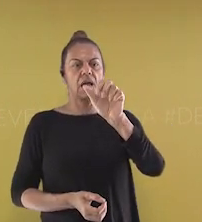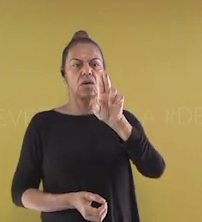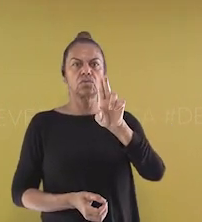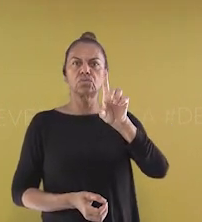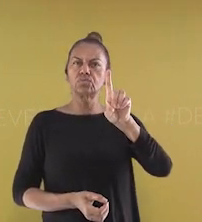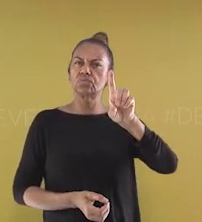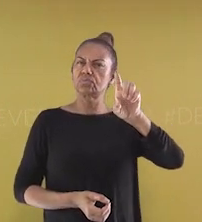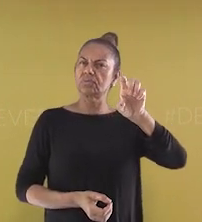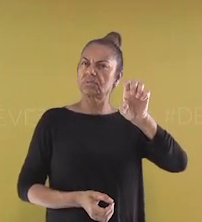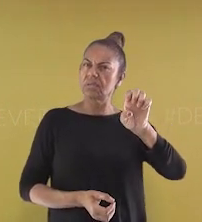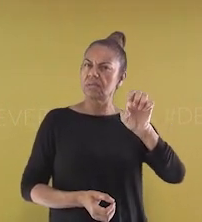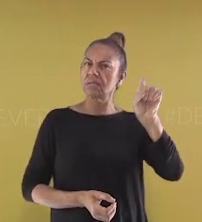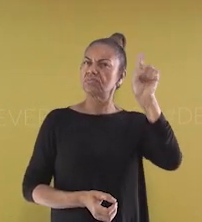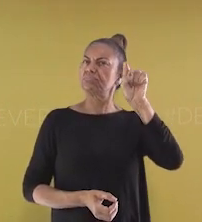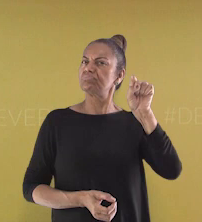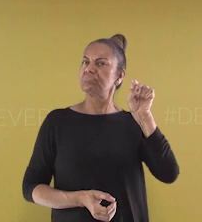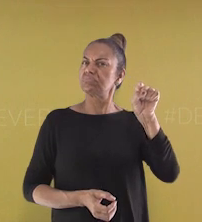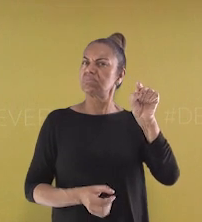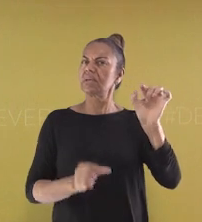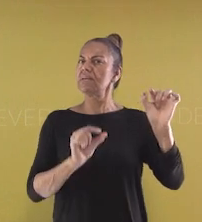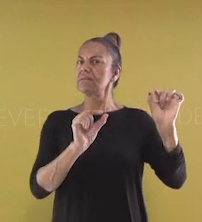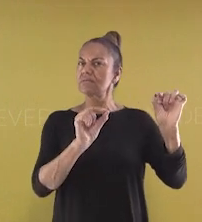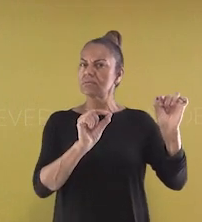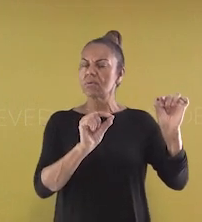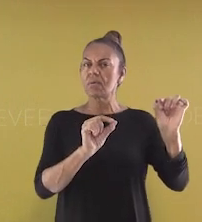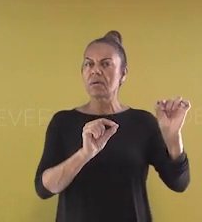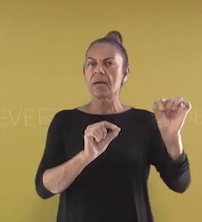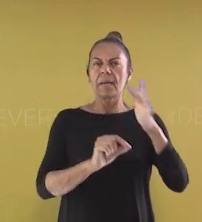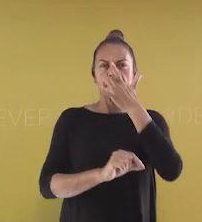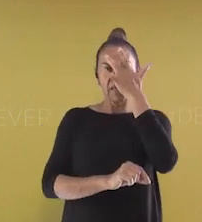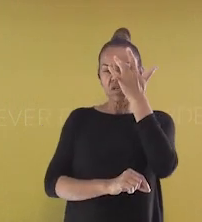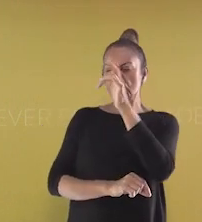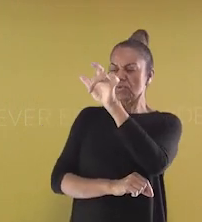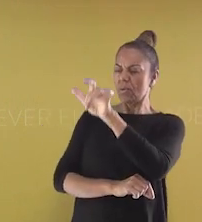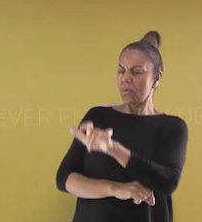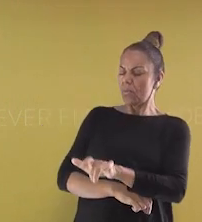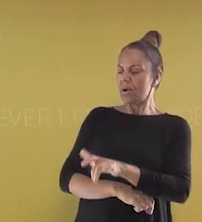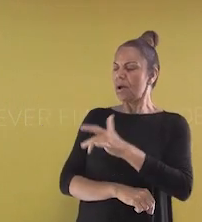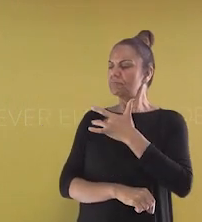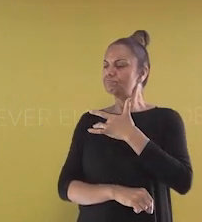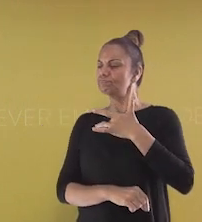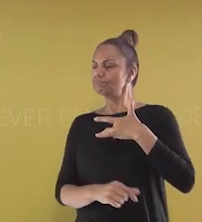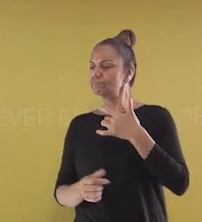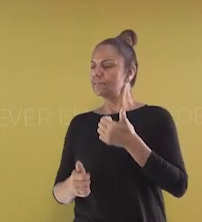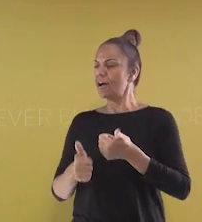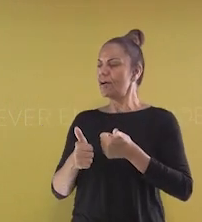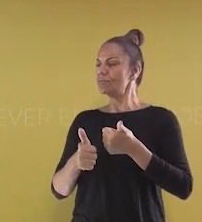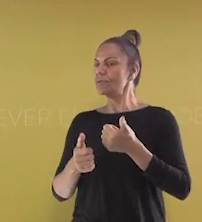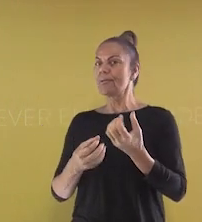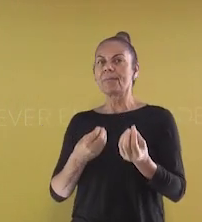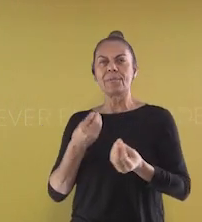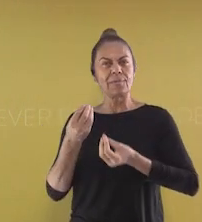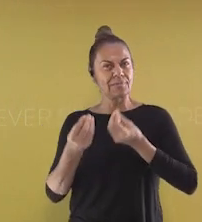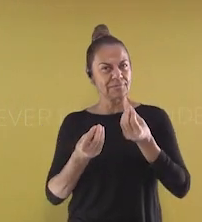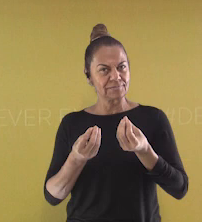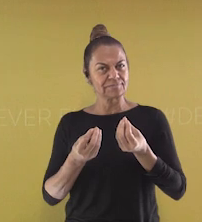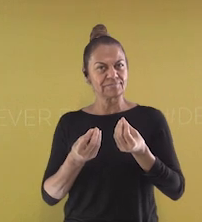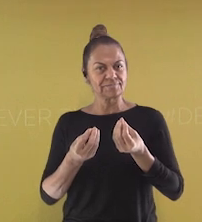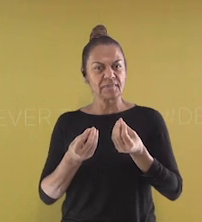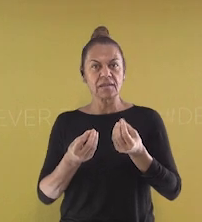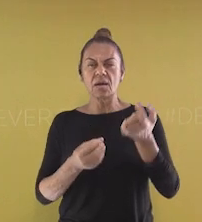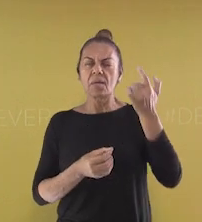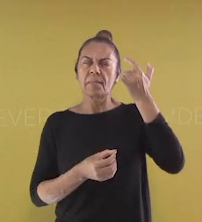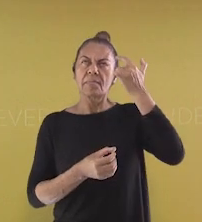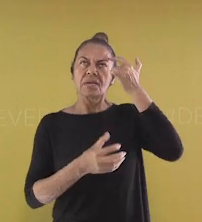melhor, para vocês, o que é ser uma pessoa saudável? Pensem um pouquinho sobre o assunto, enquanto isso, vou